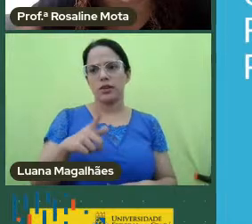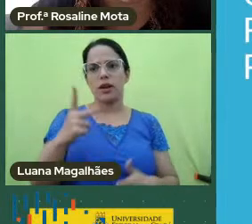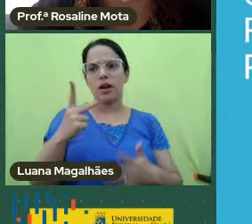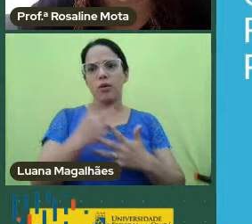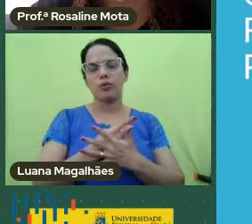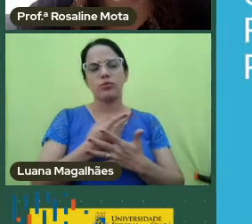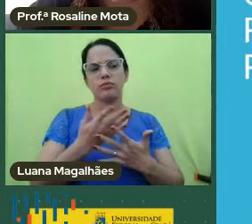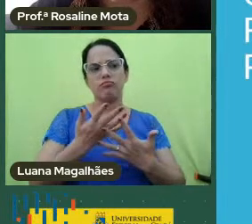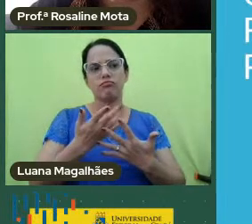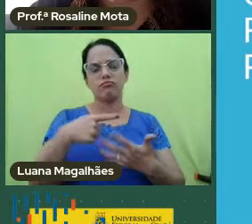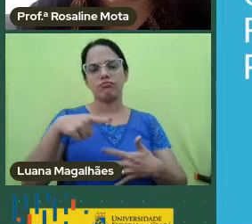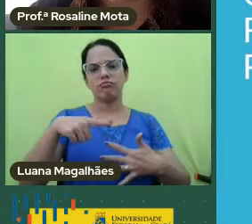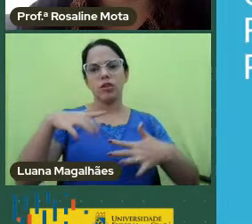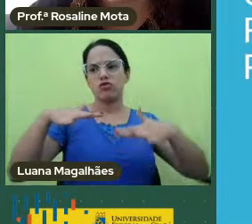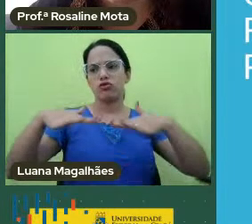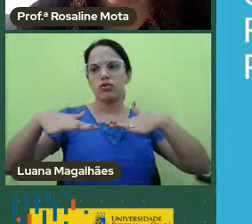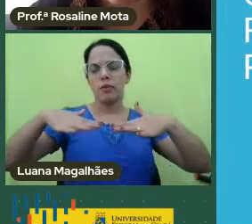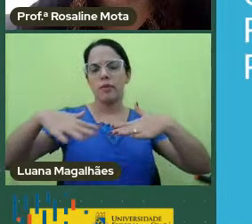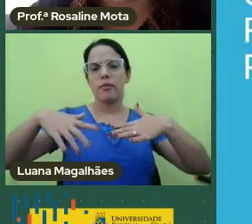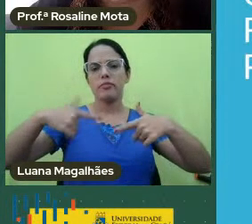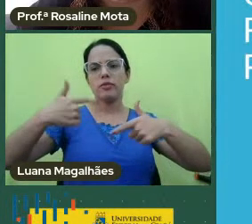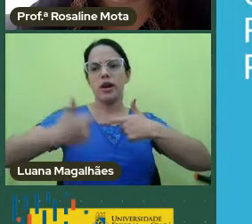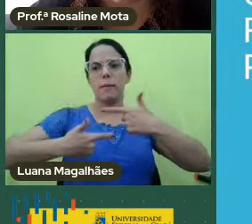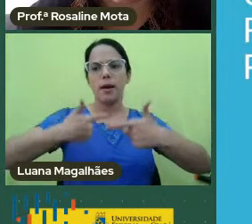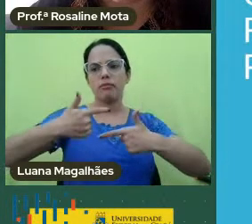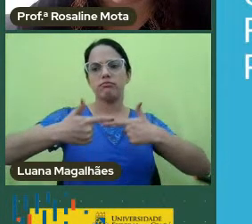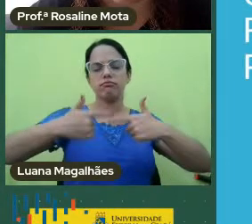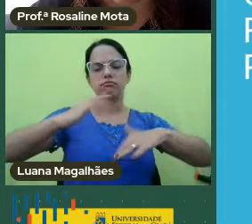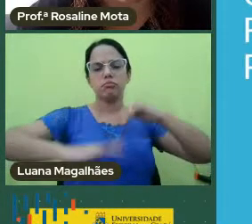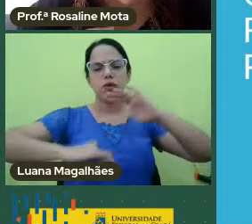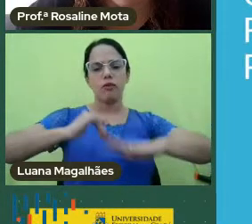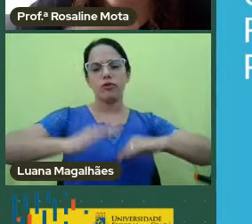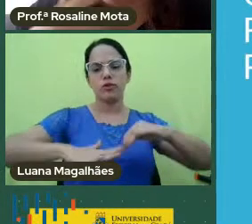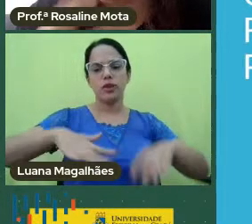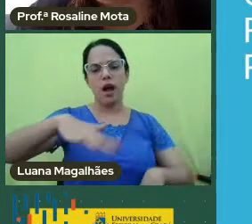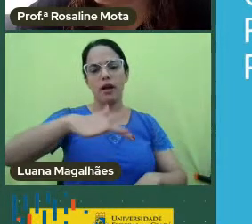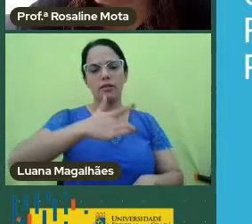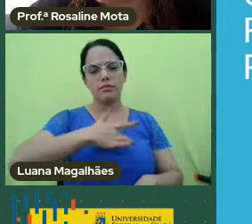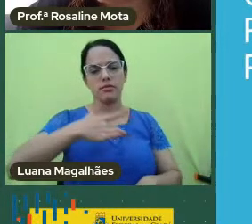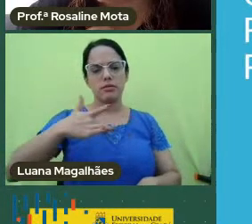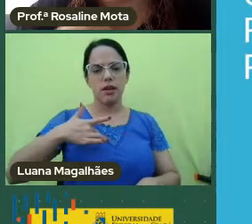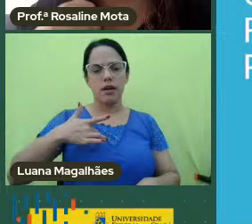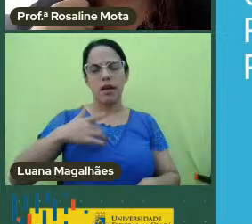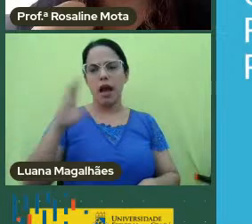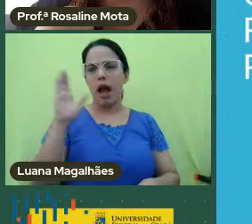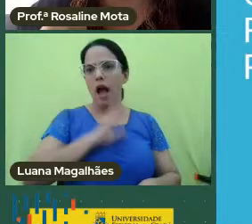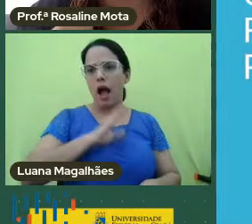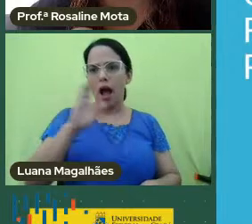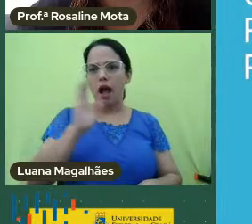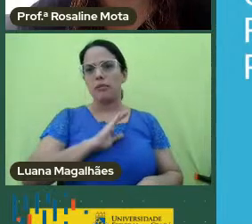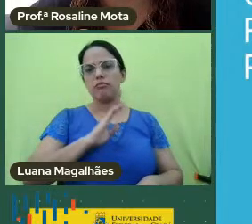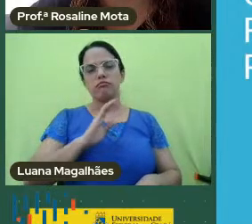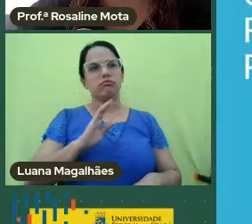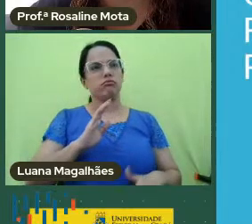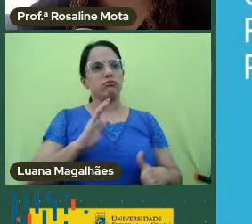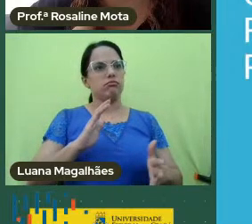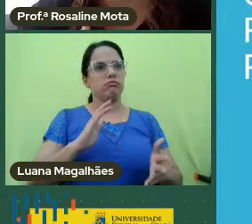própria dinâmica do trabalho dos profissionais da saúde, a correria,